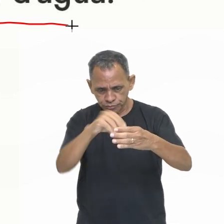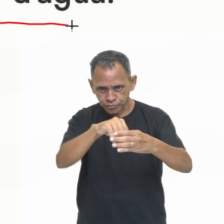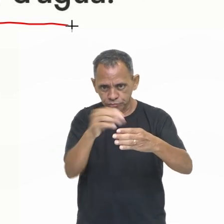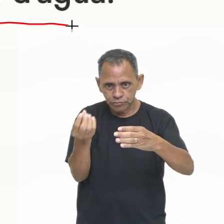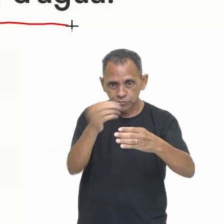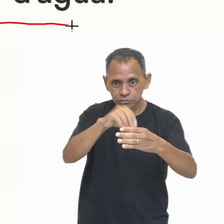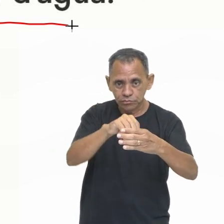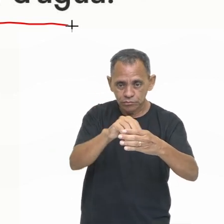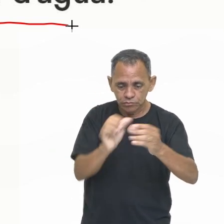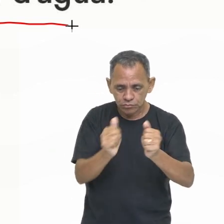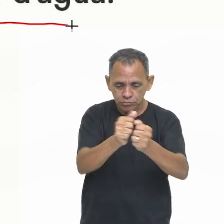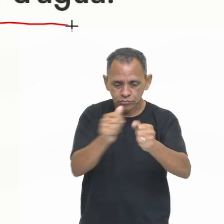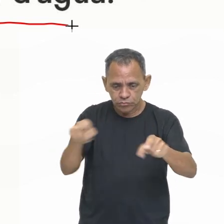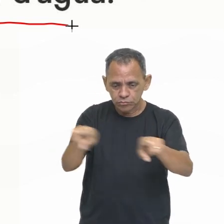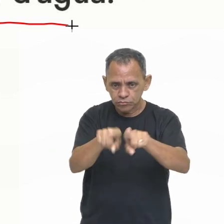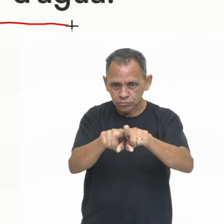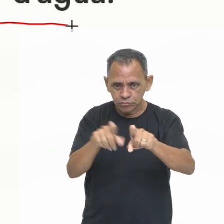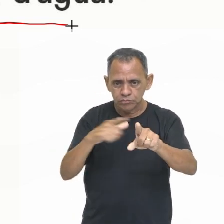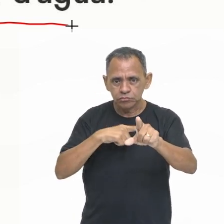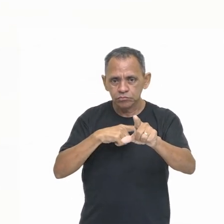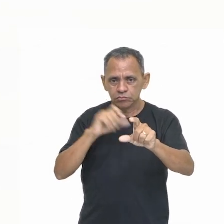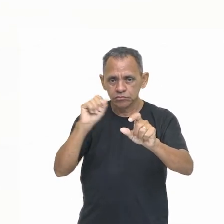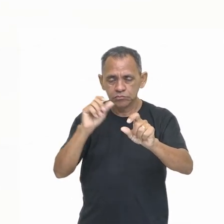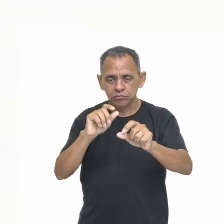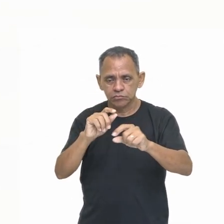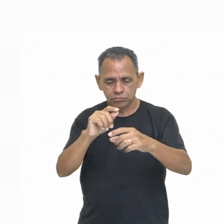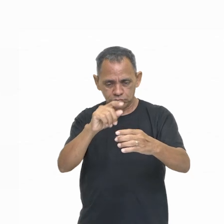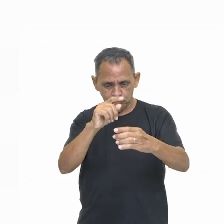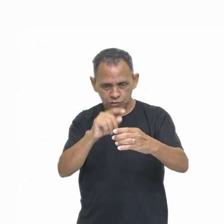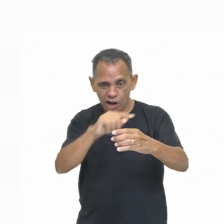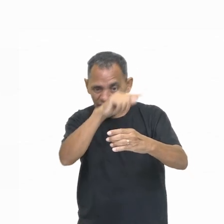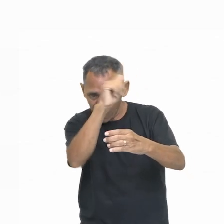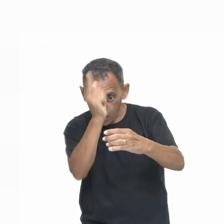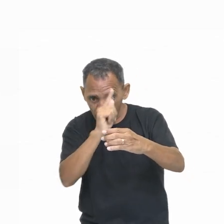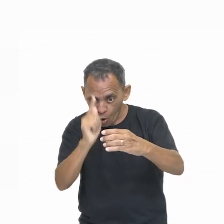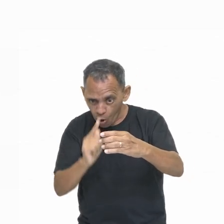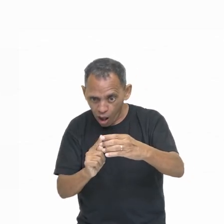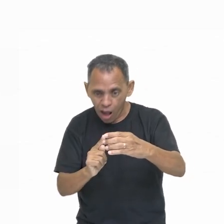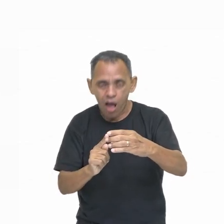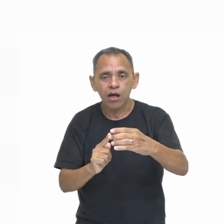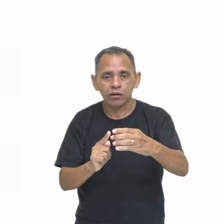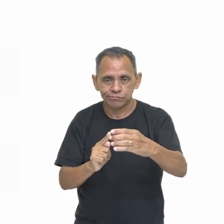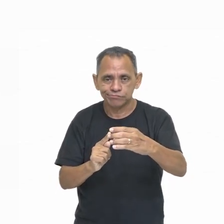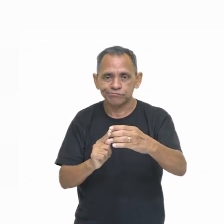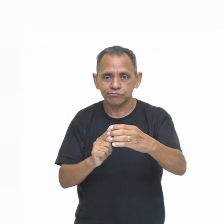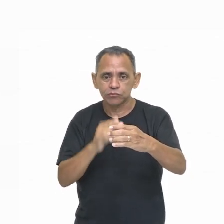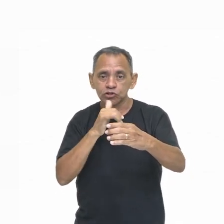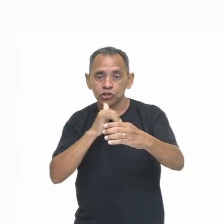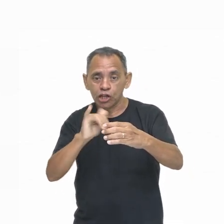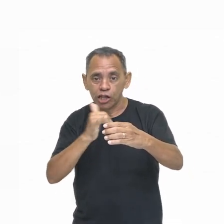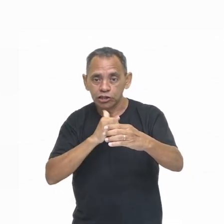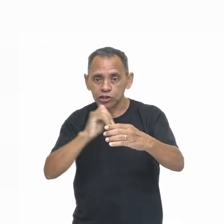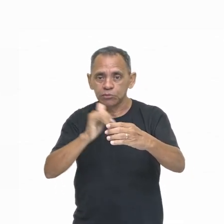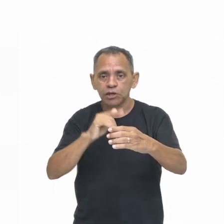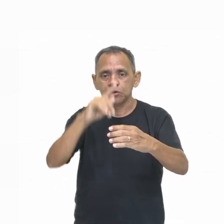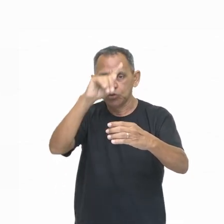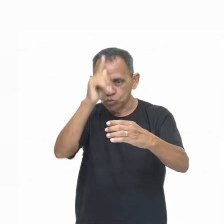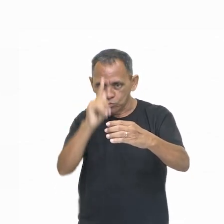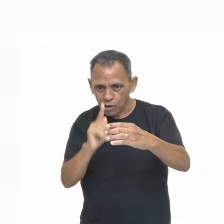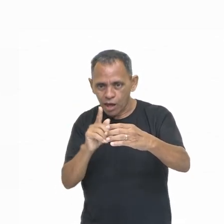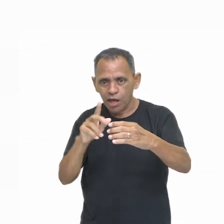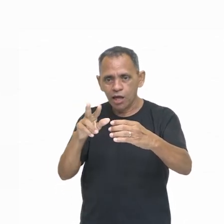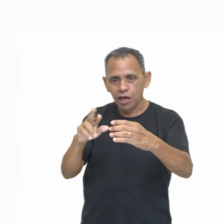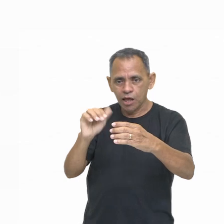Junto com isso, também tiveram descargas elétricas Essas descargas elétricas, elas foram